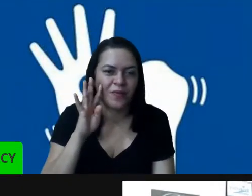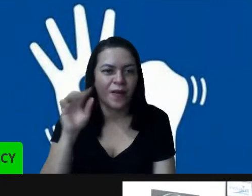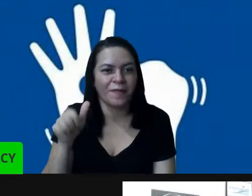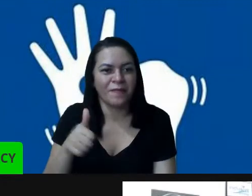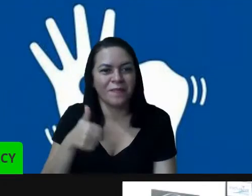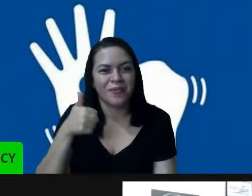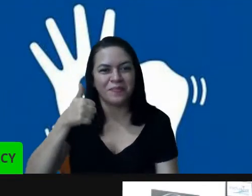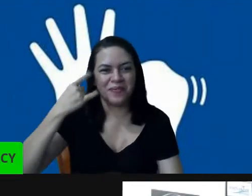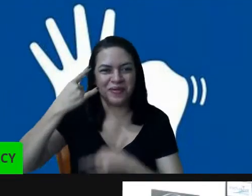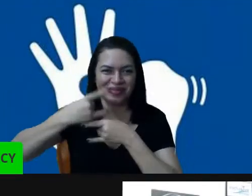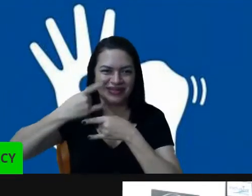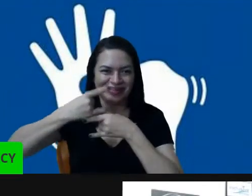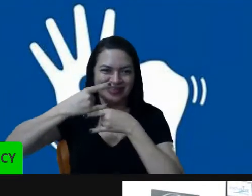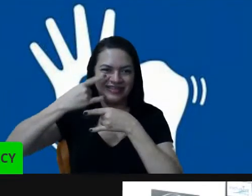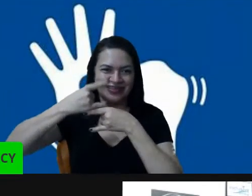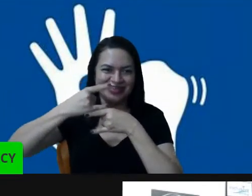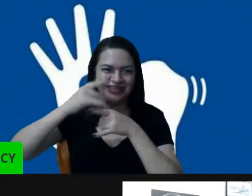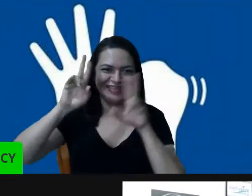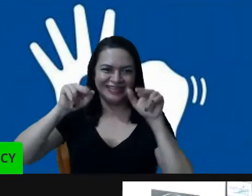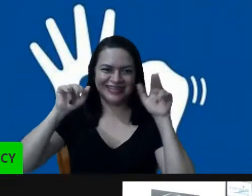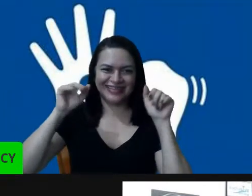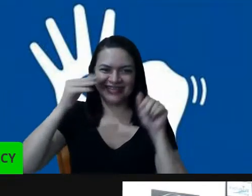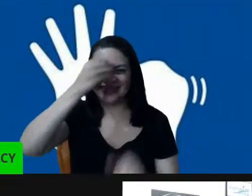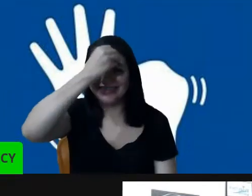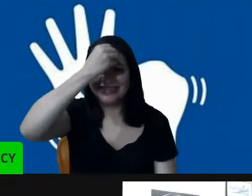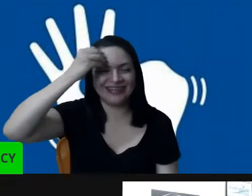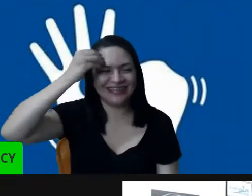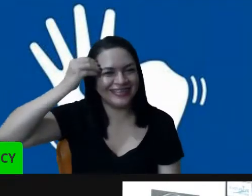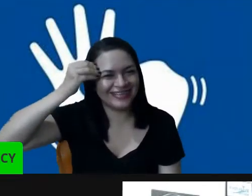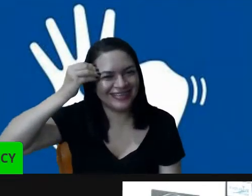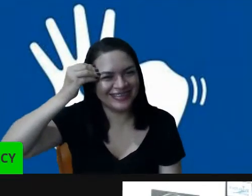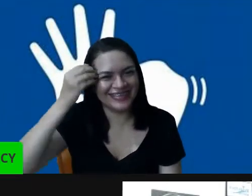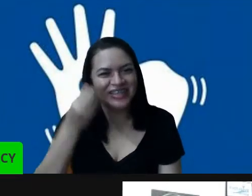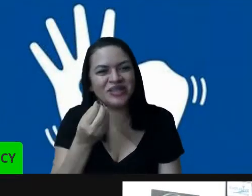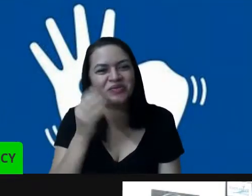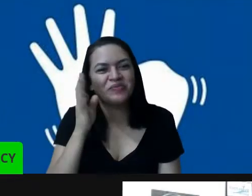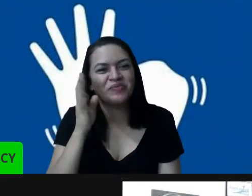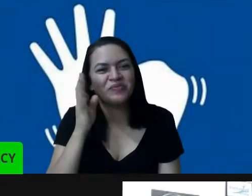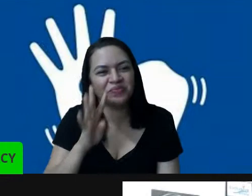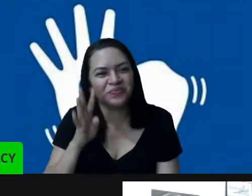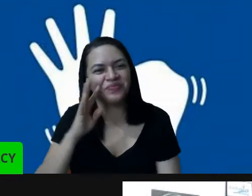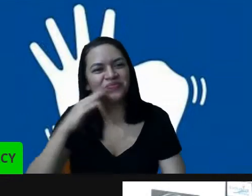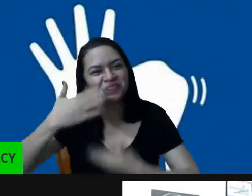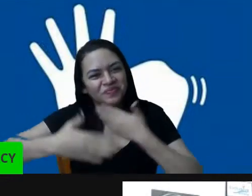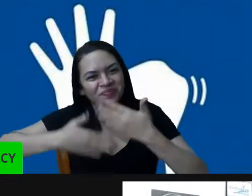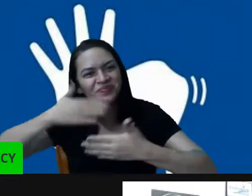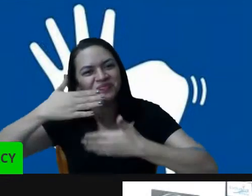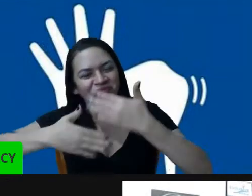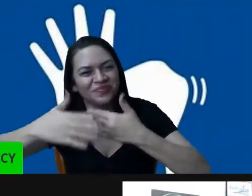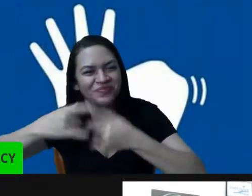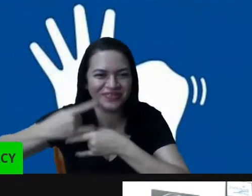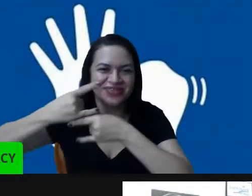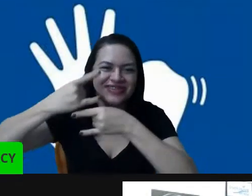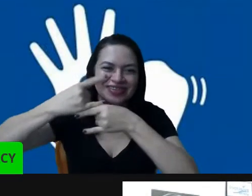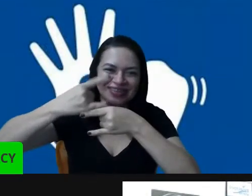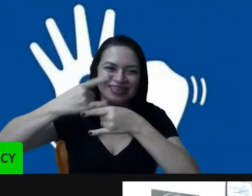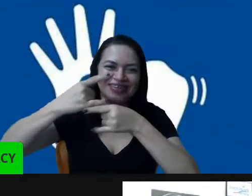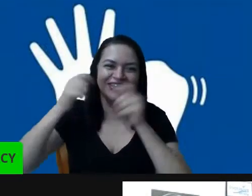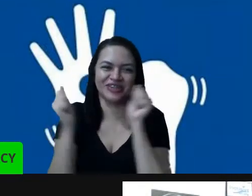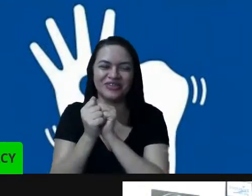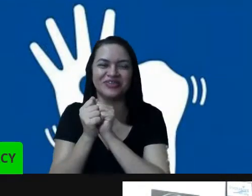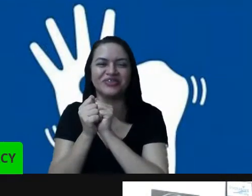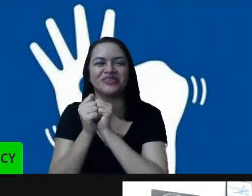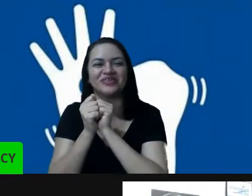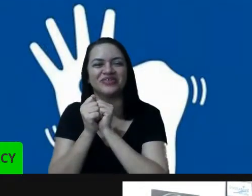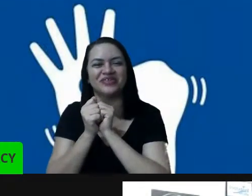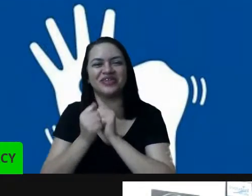nunca esquece. E foi bem legal esse processo aí de construção dessa live, junto com essa turma aí de